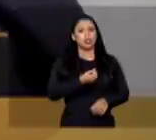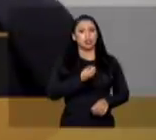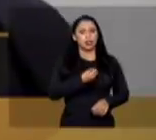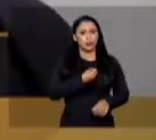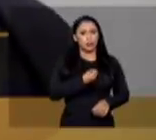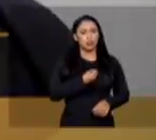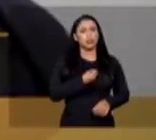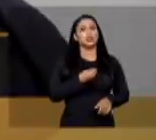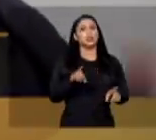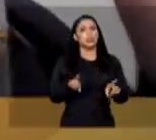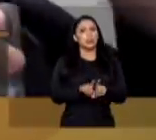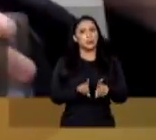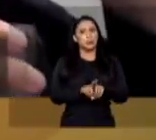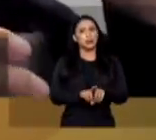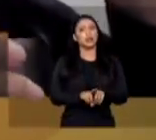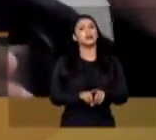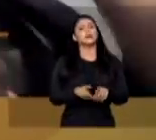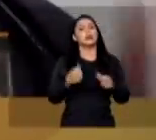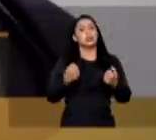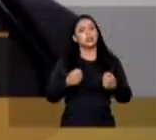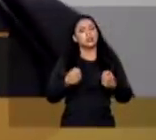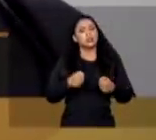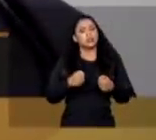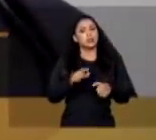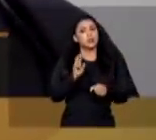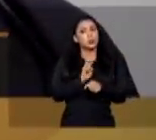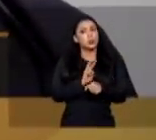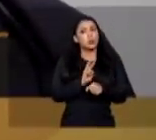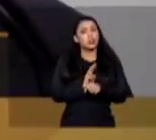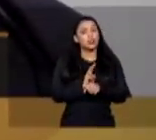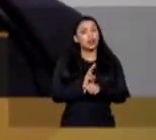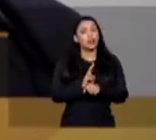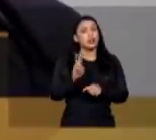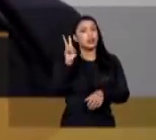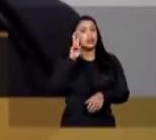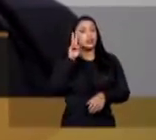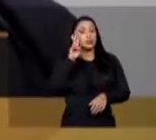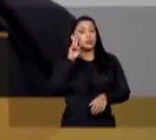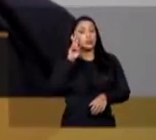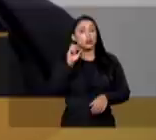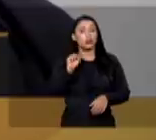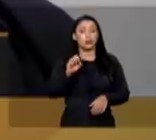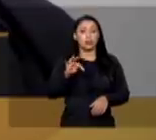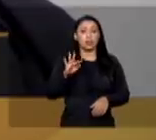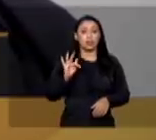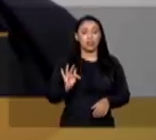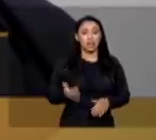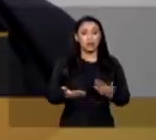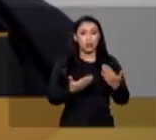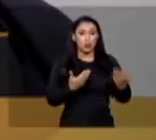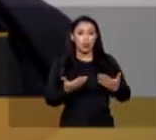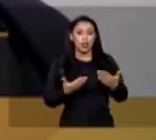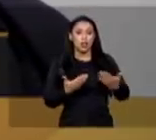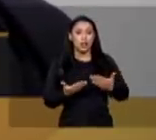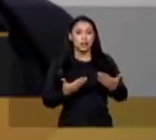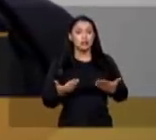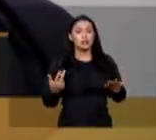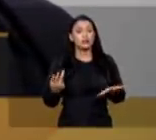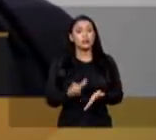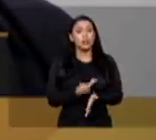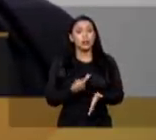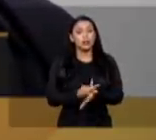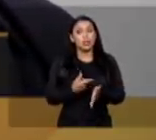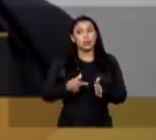pela biografia do tribunal. Ressalte-se ainda que a declaração de prejudicialidade ocorre sob a lógica de uma relação de causa e efeito